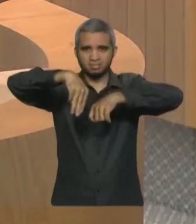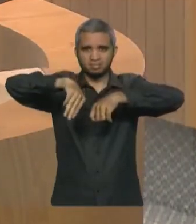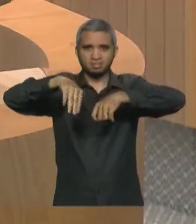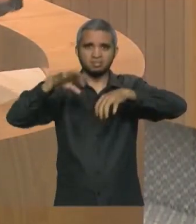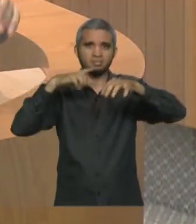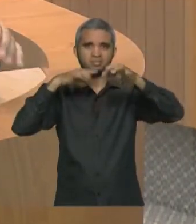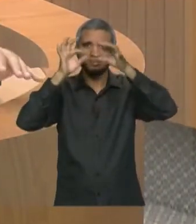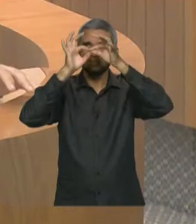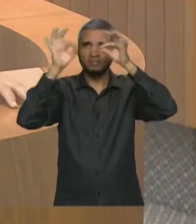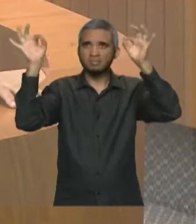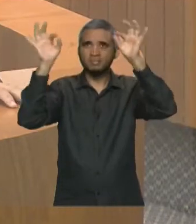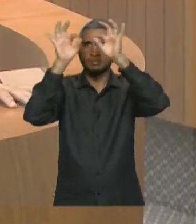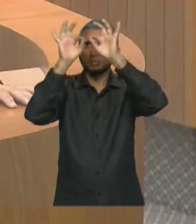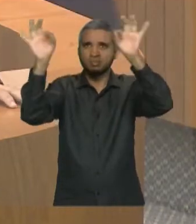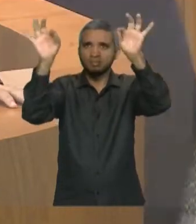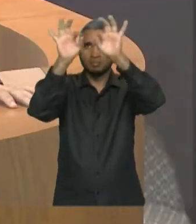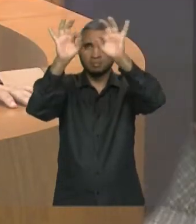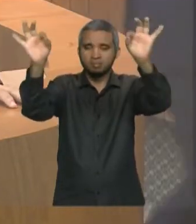festa junina.